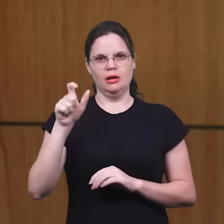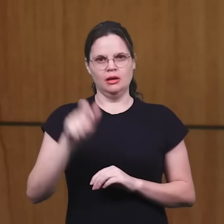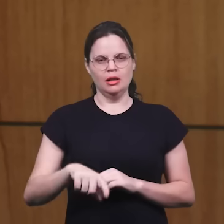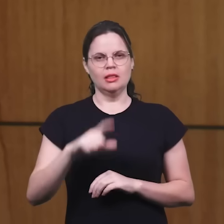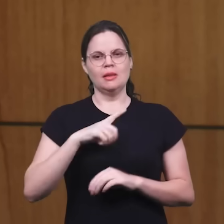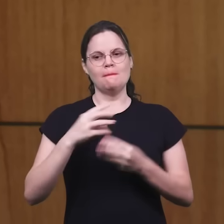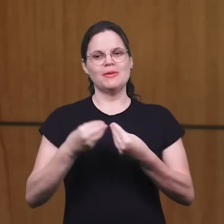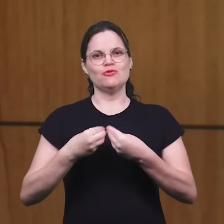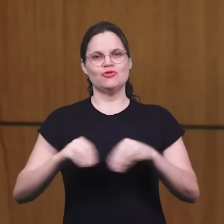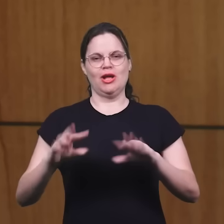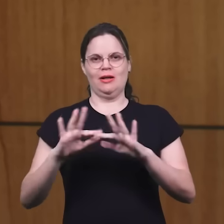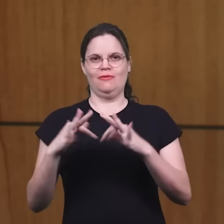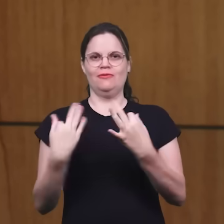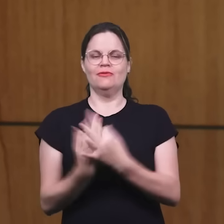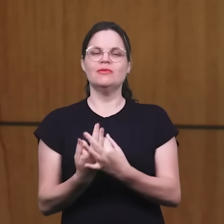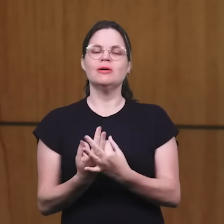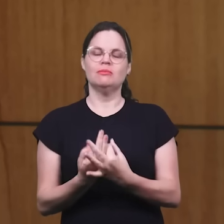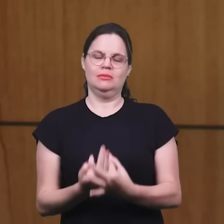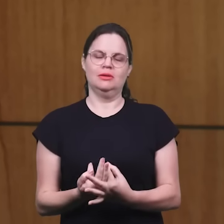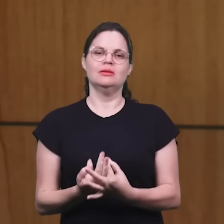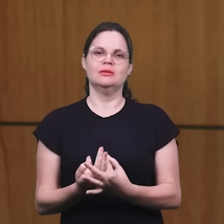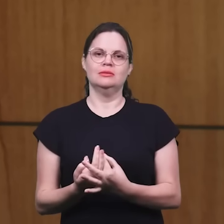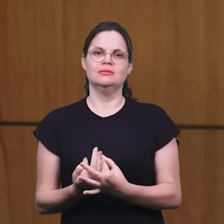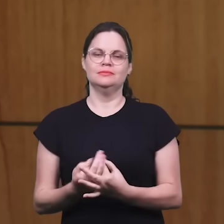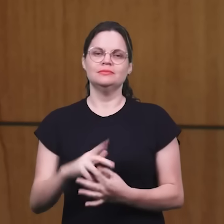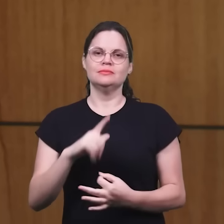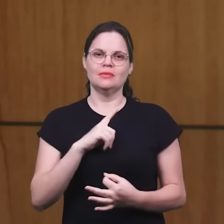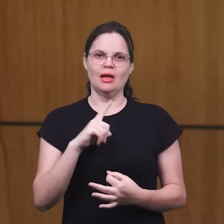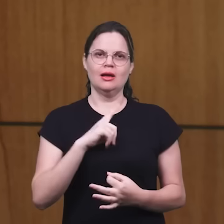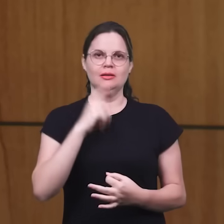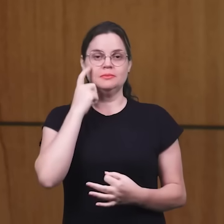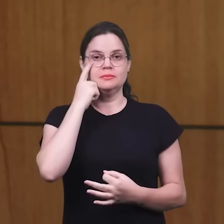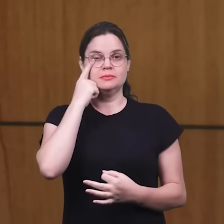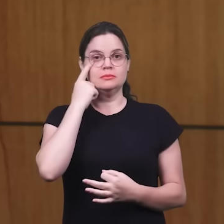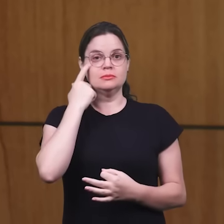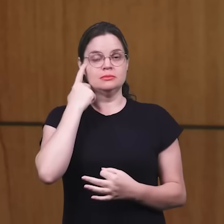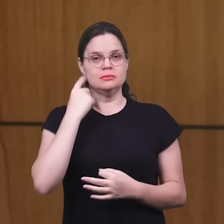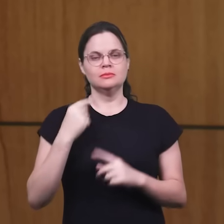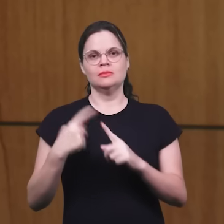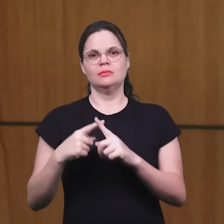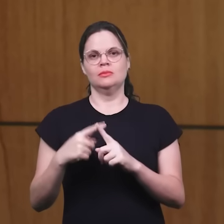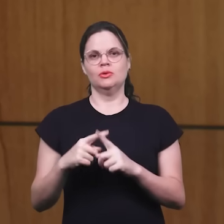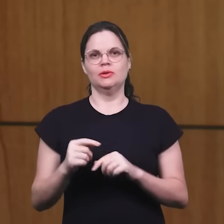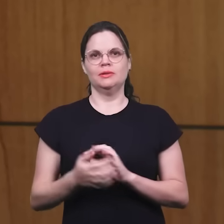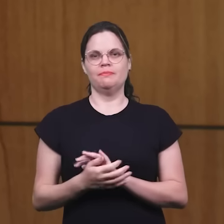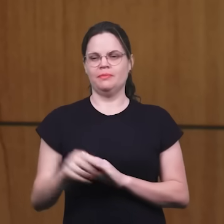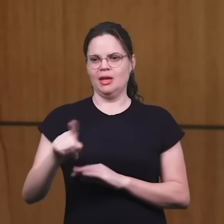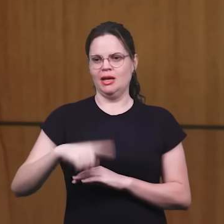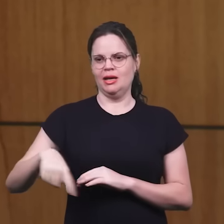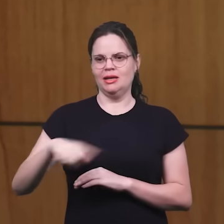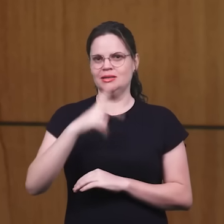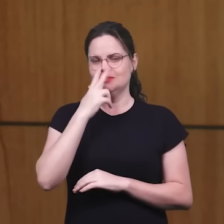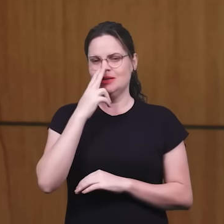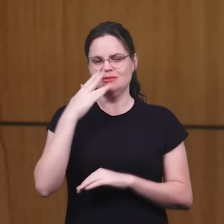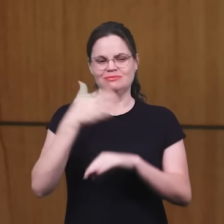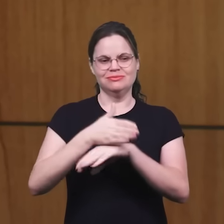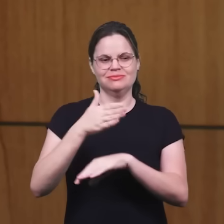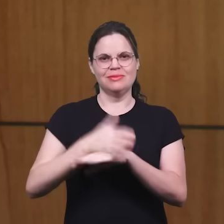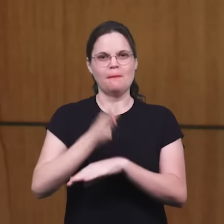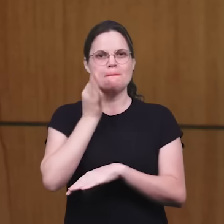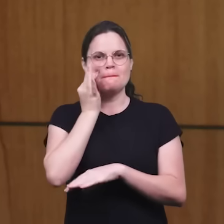própria família, de tal forma, de tal modo, que deixaram de participar dos cultos